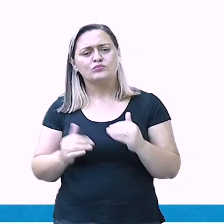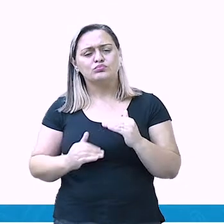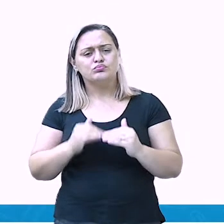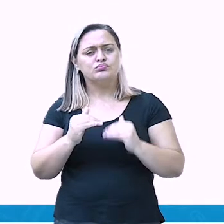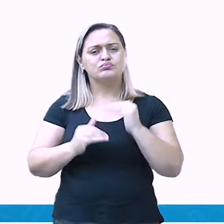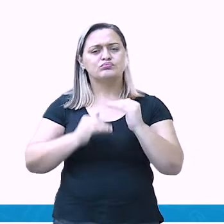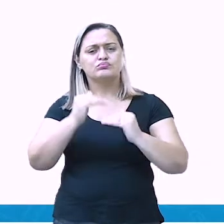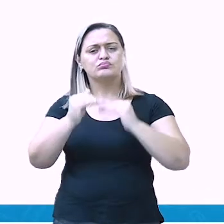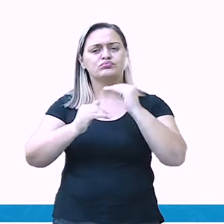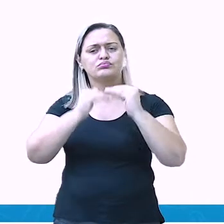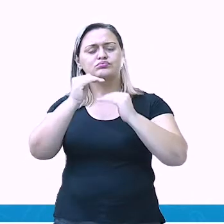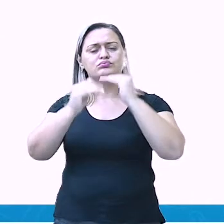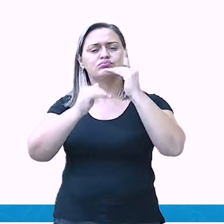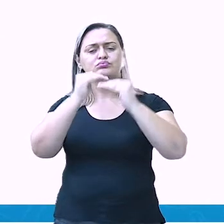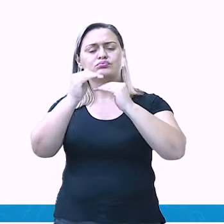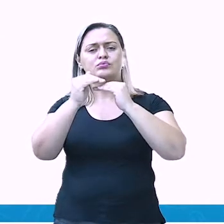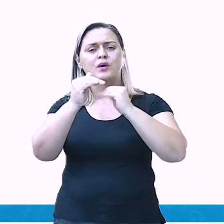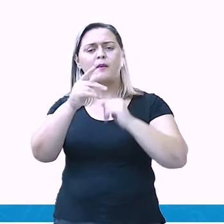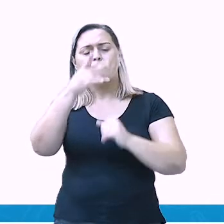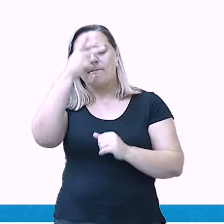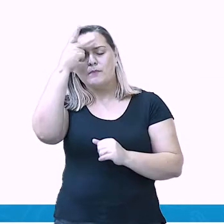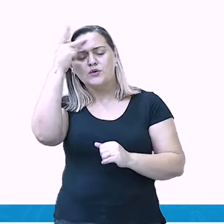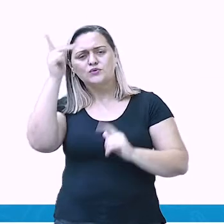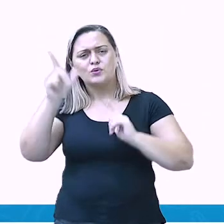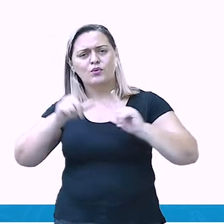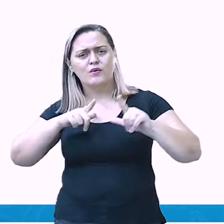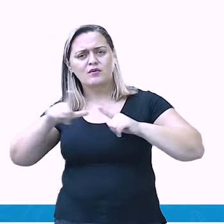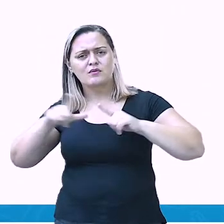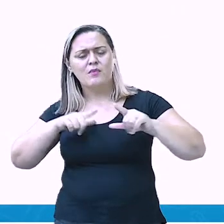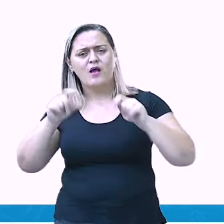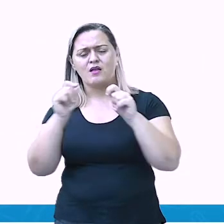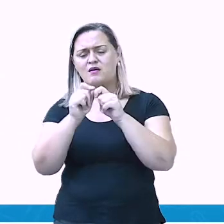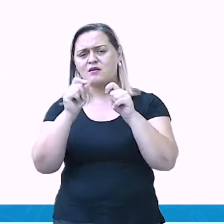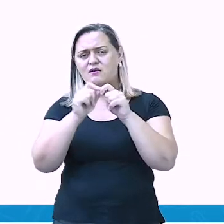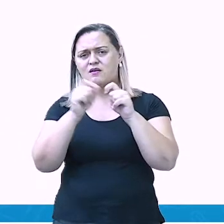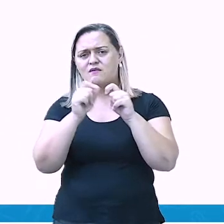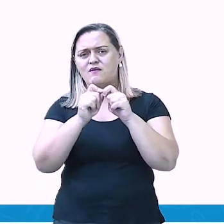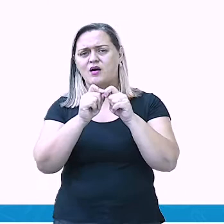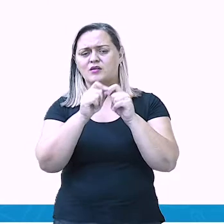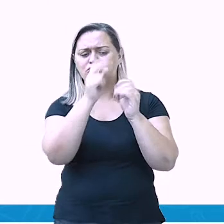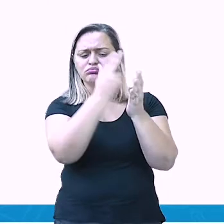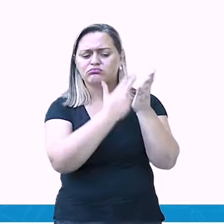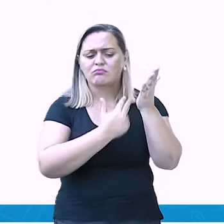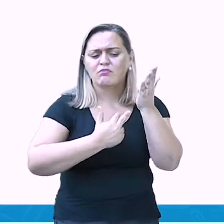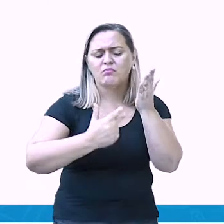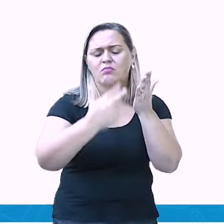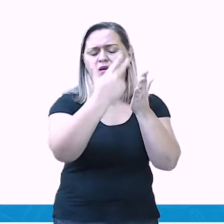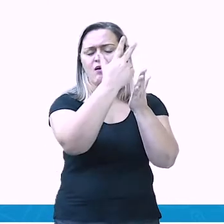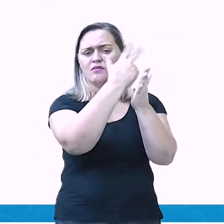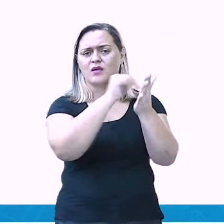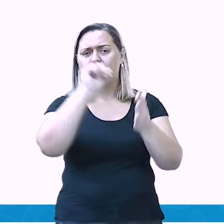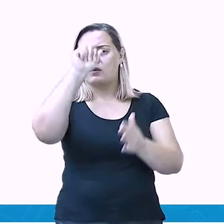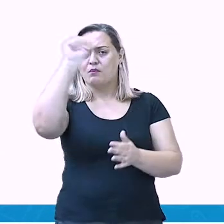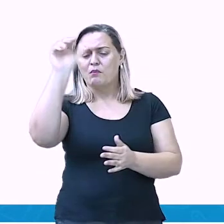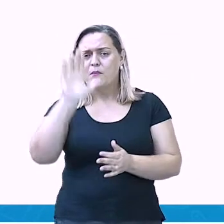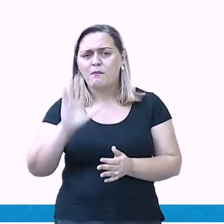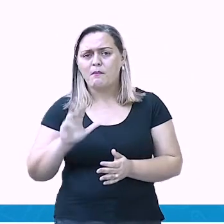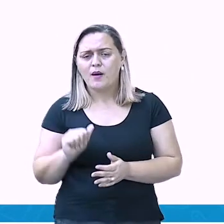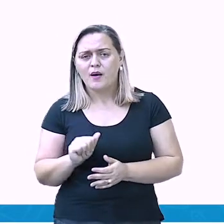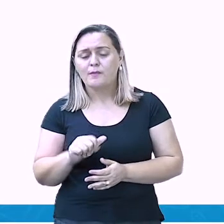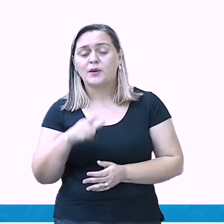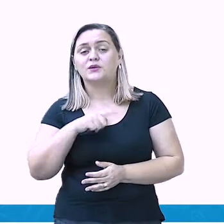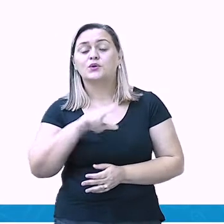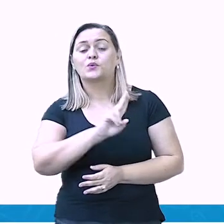denominado cartografia. Então, quem desenha o mapa, quem faz ali, desenha